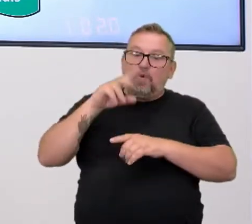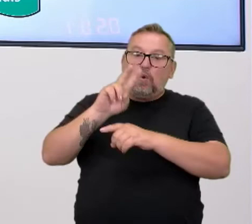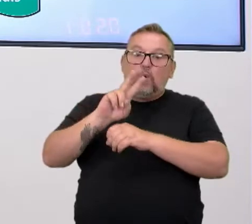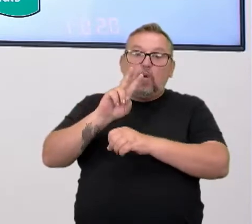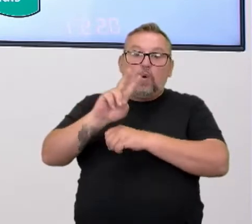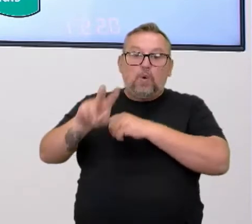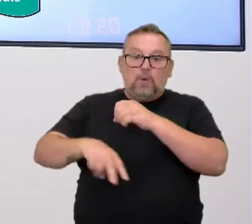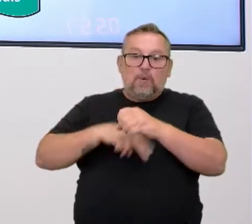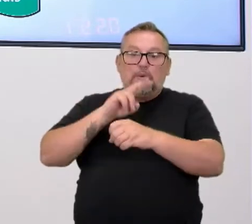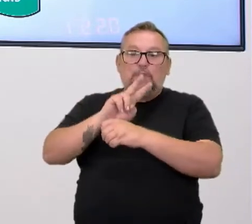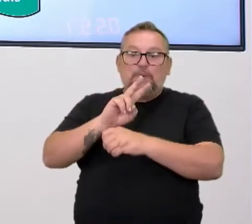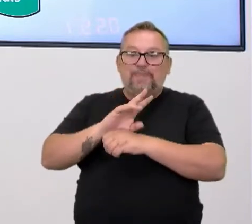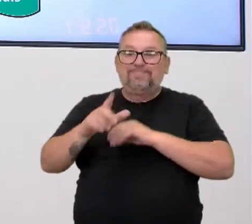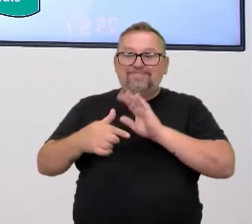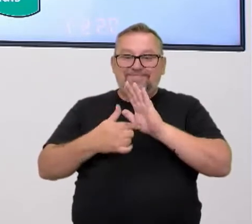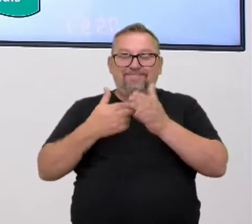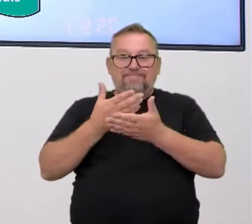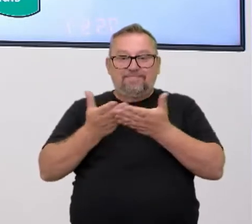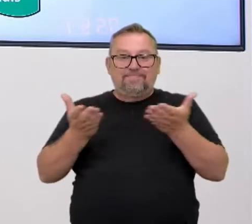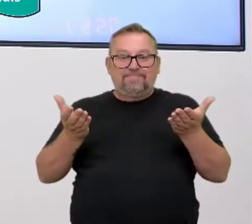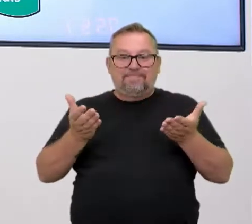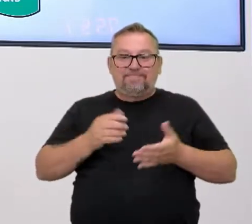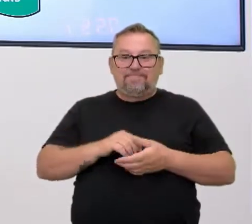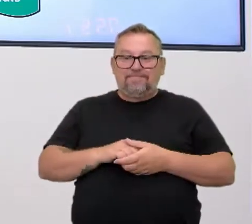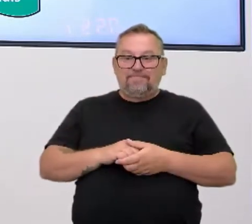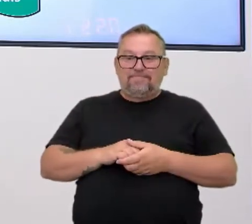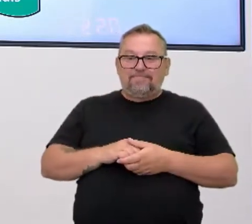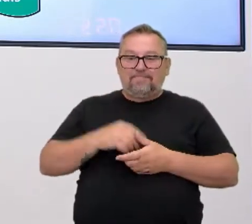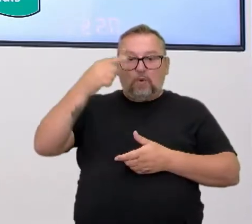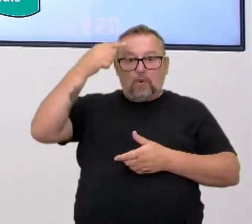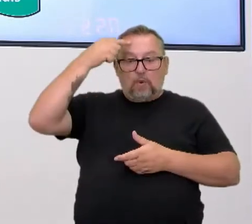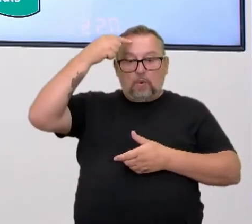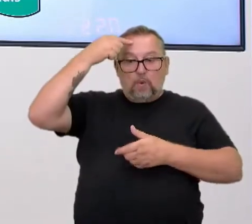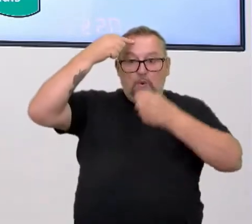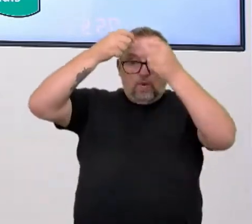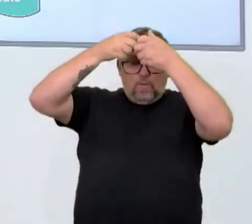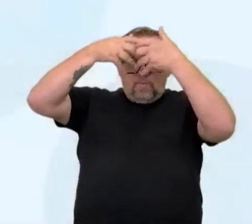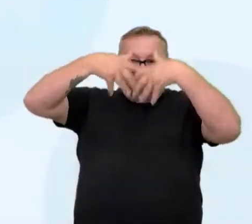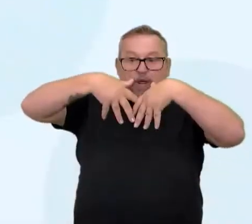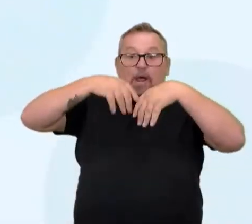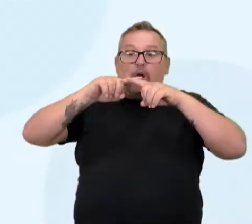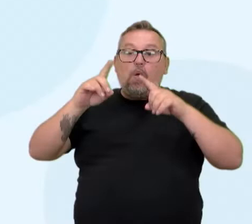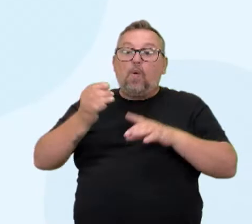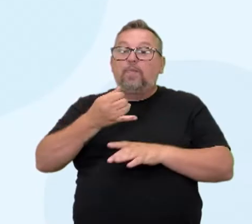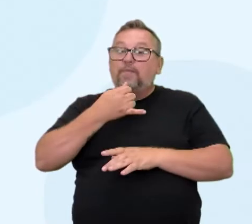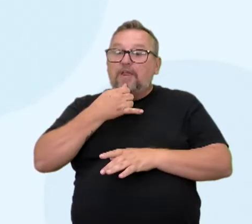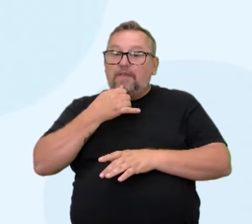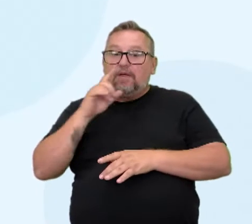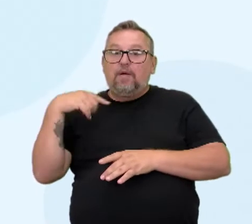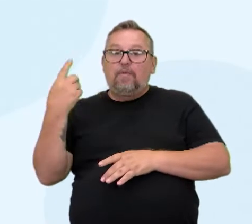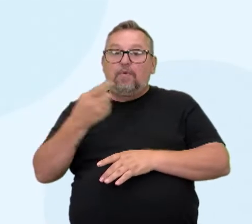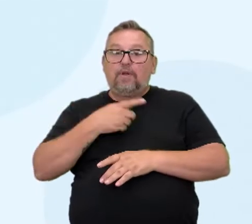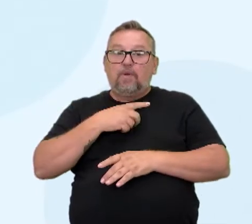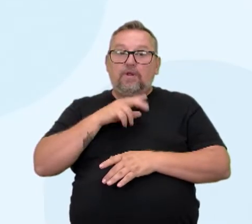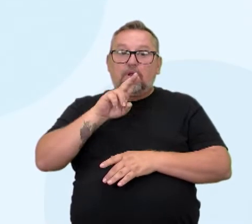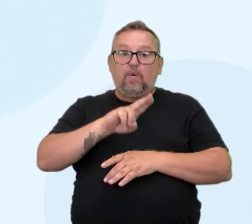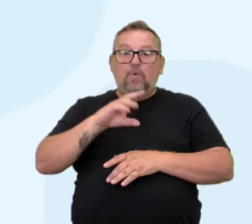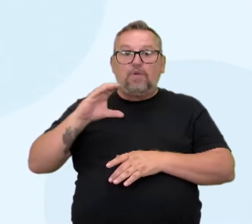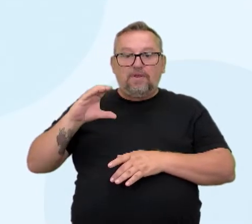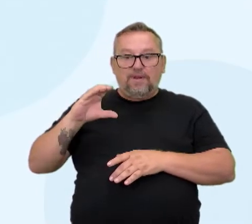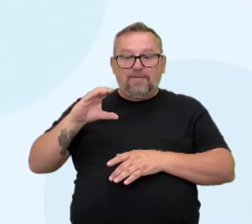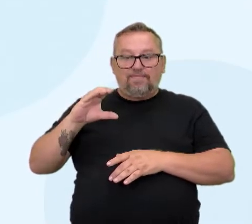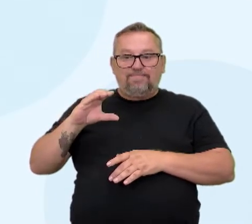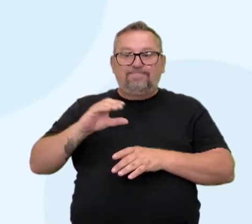sustentável. Então, vamos apresentar aí para vocês o mapa mental aí como exemplo da nossa UC, da